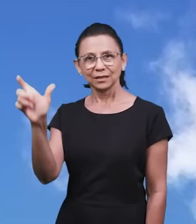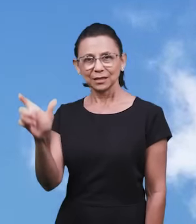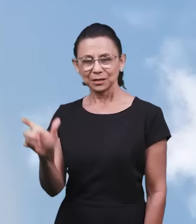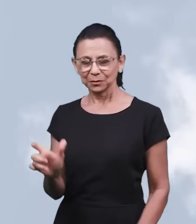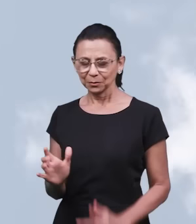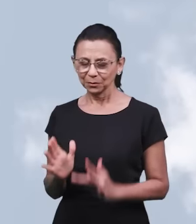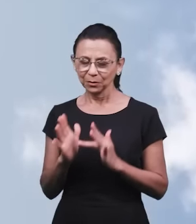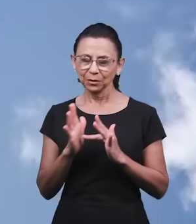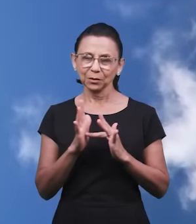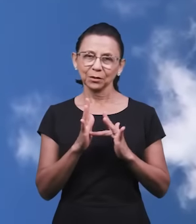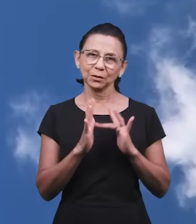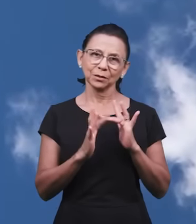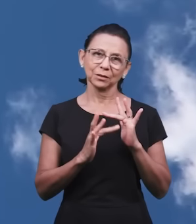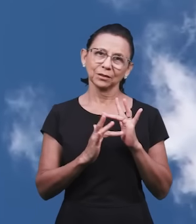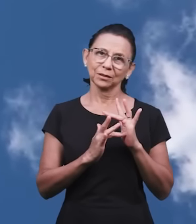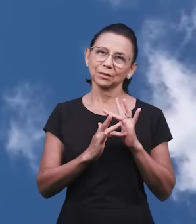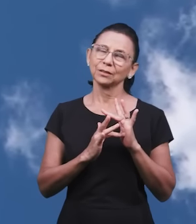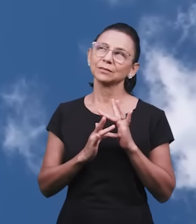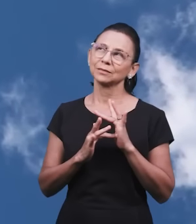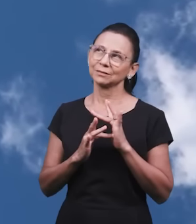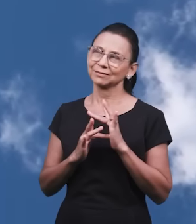mim, Jesus.